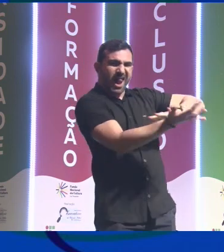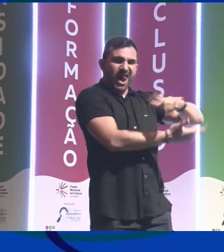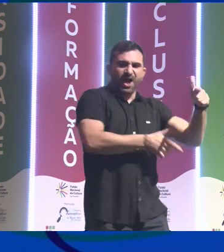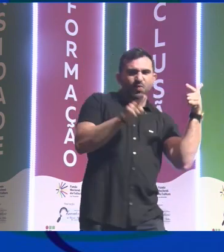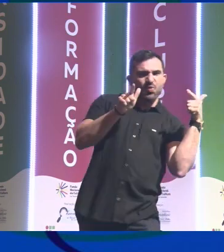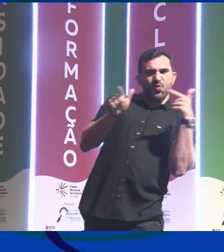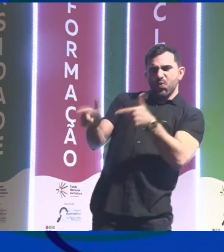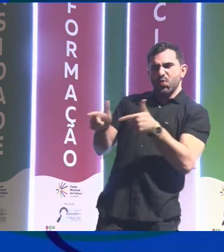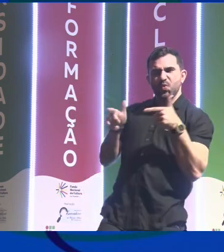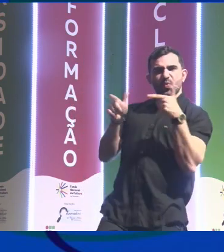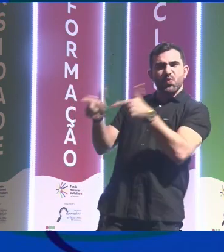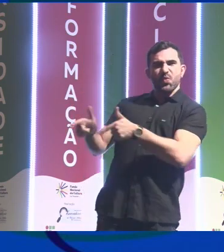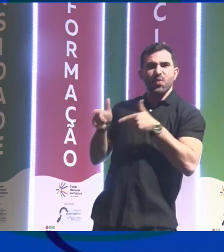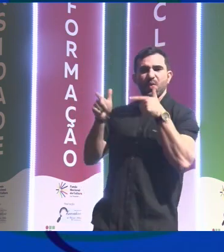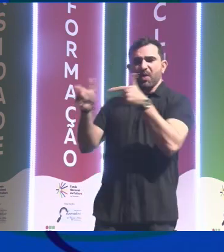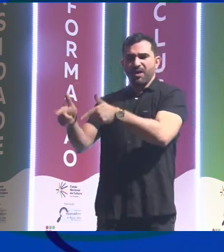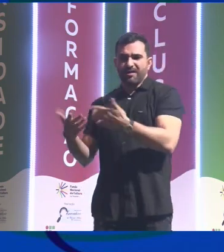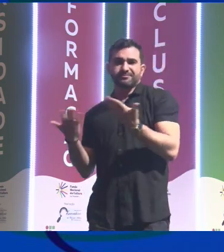euforia?